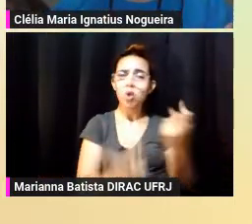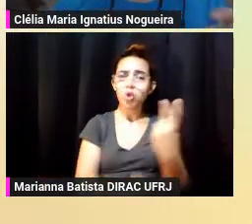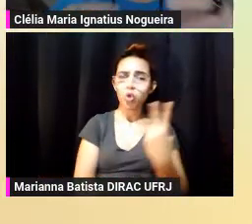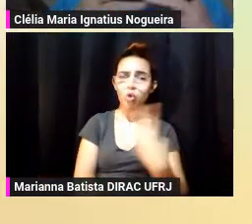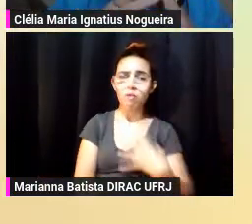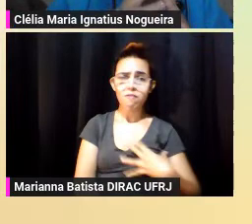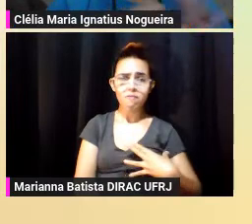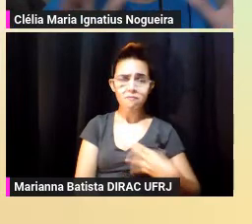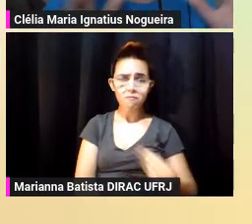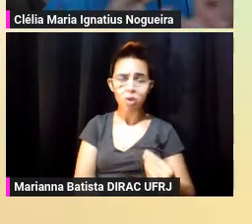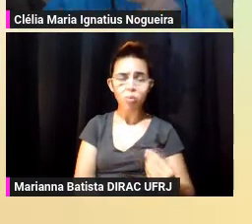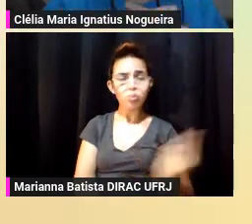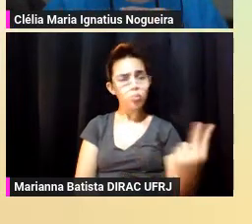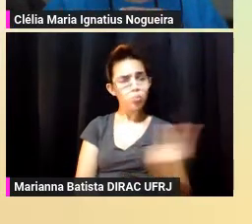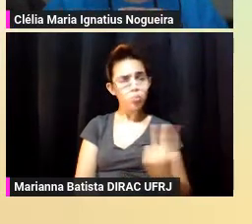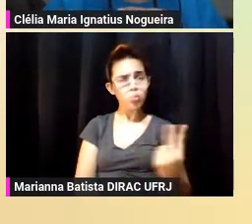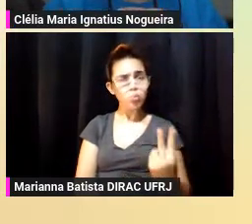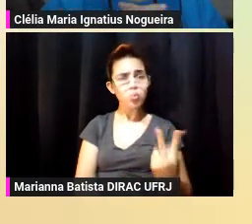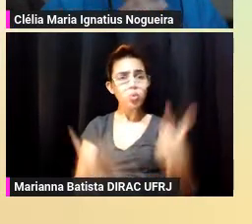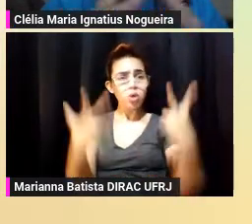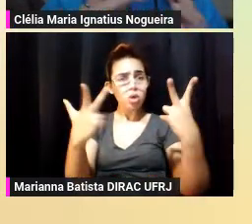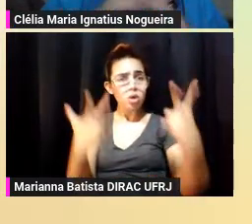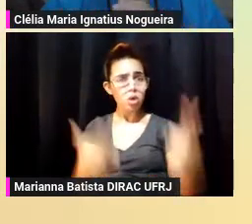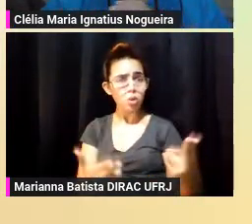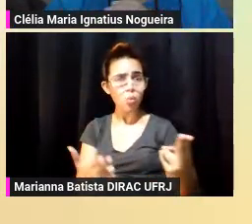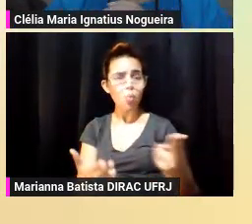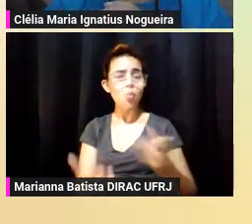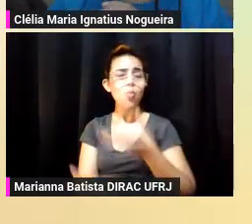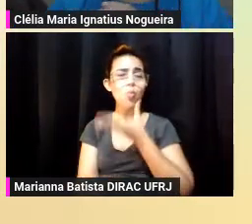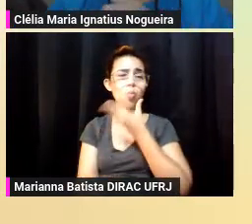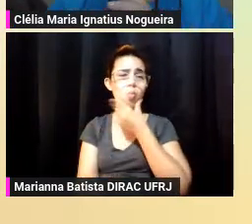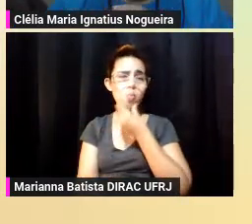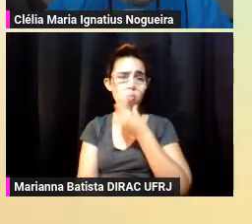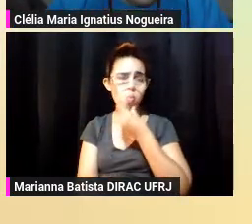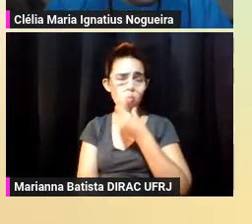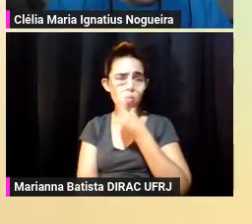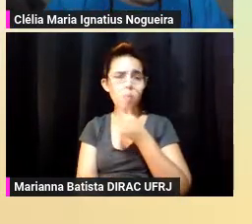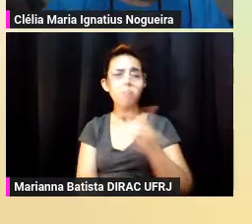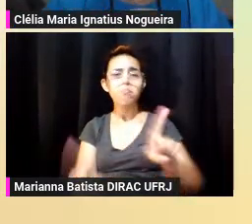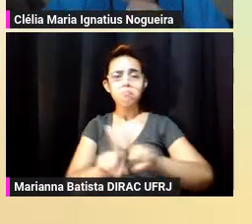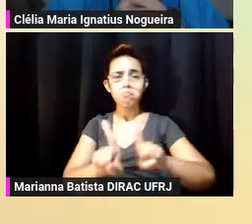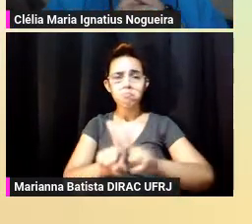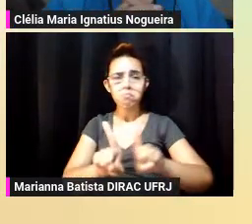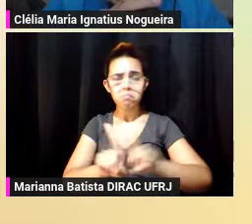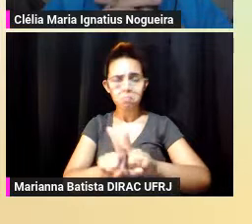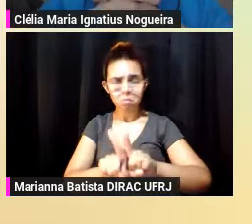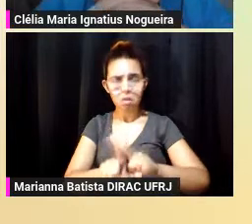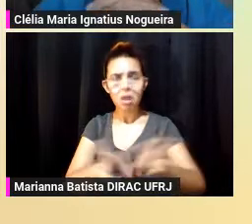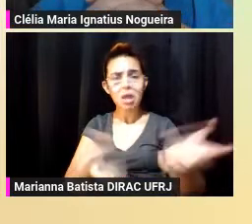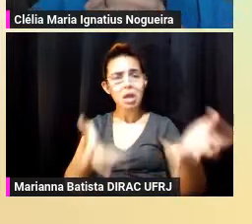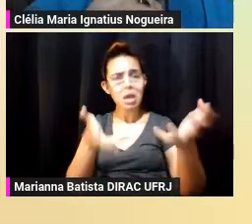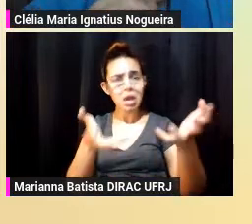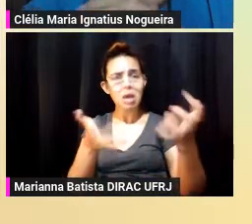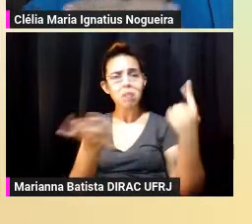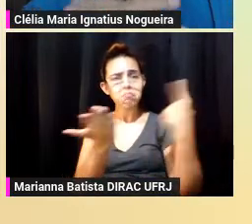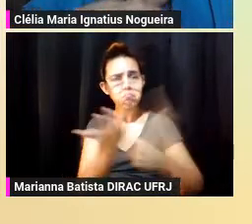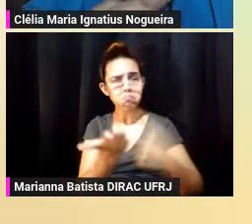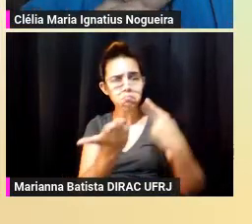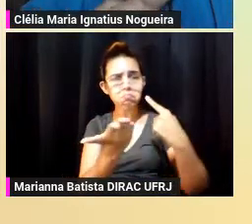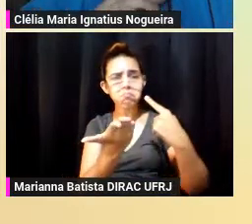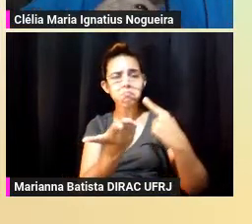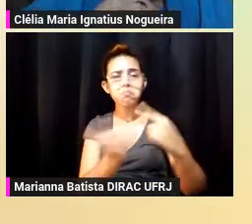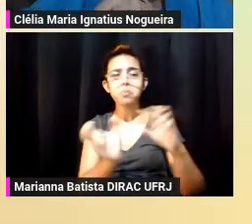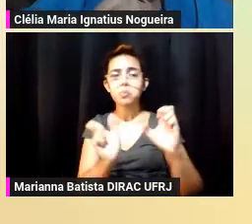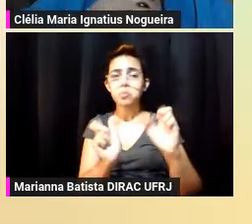mesmo sexo, e tudo maravilhoso. Nessa época, começava com muita força a questão da educação matemática